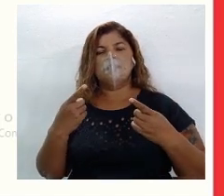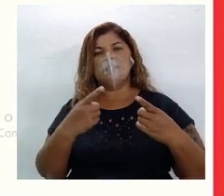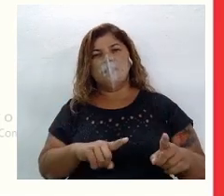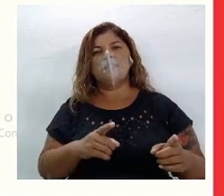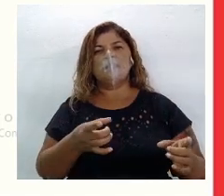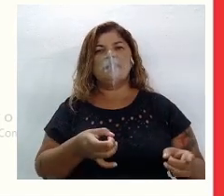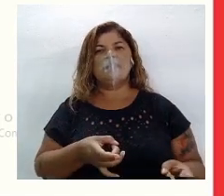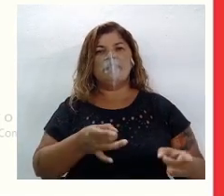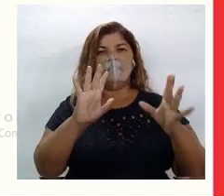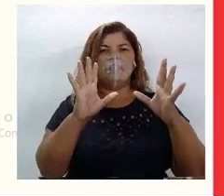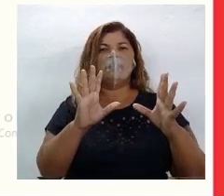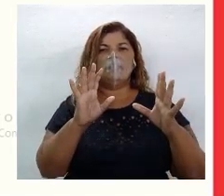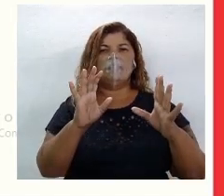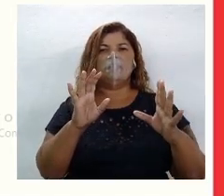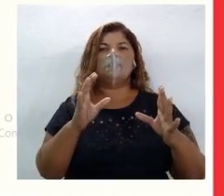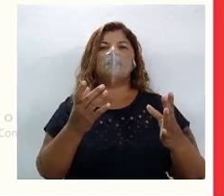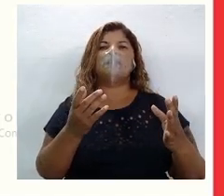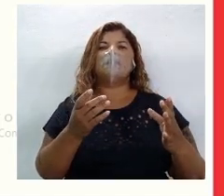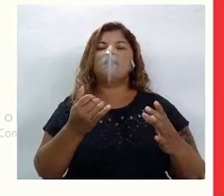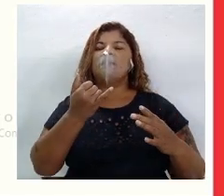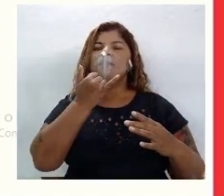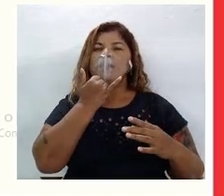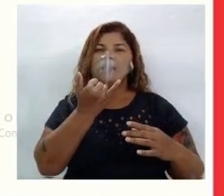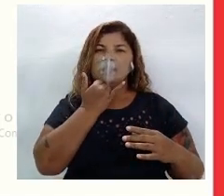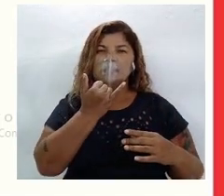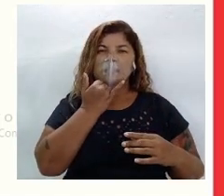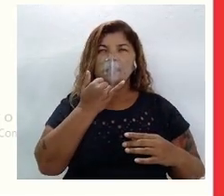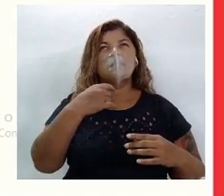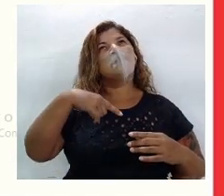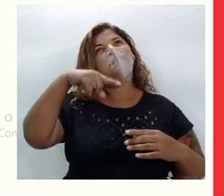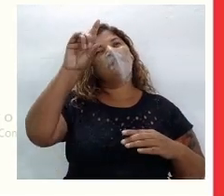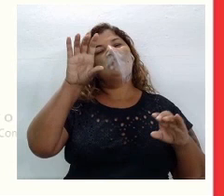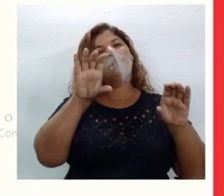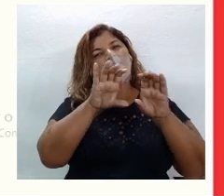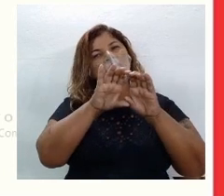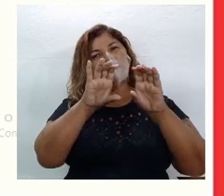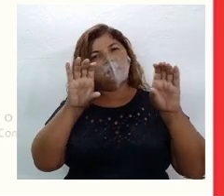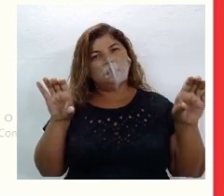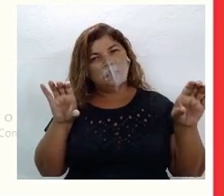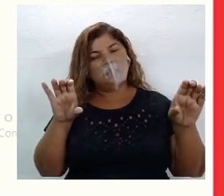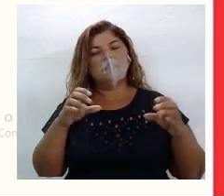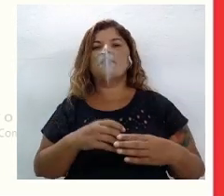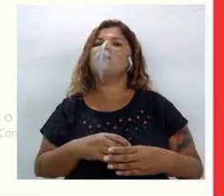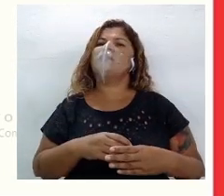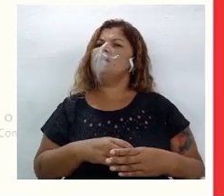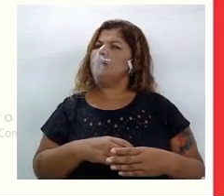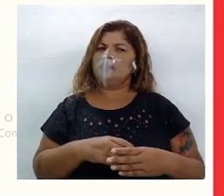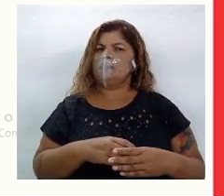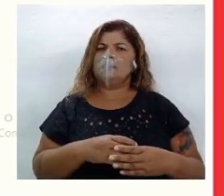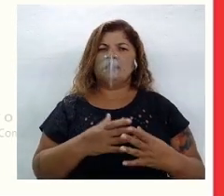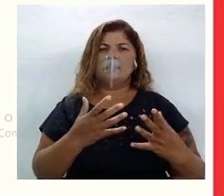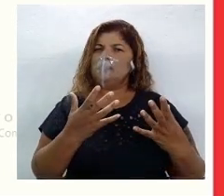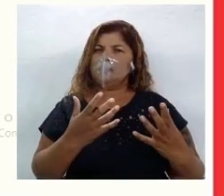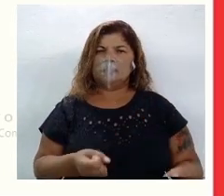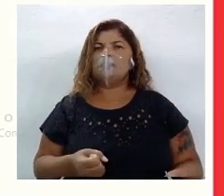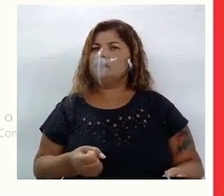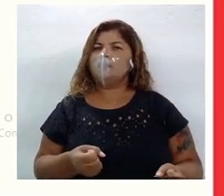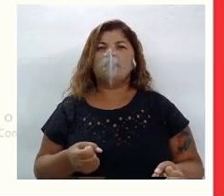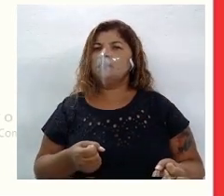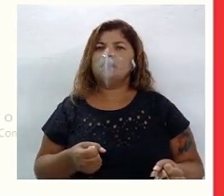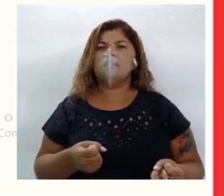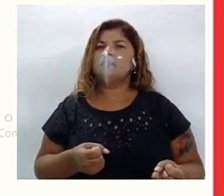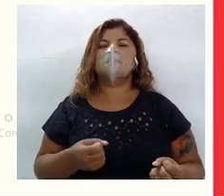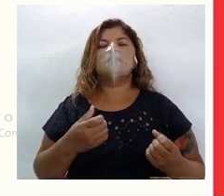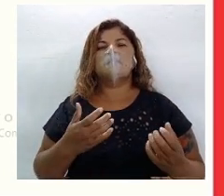de indulgências, ou seja, a venda do perdão, a ida ao céu. Sua recusa em retratar-se de